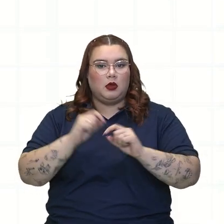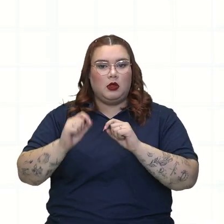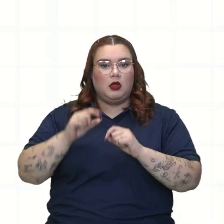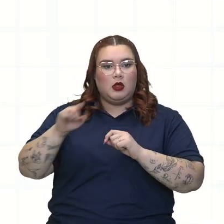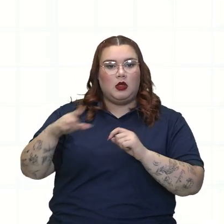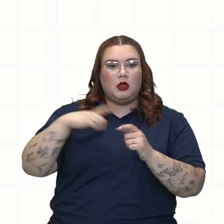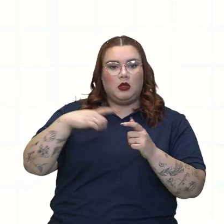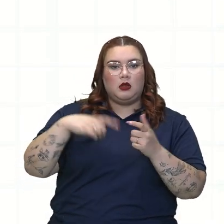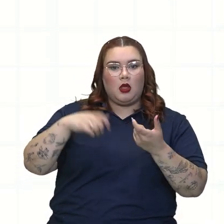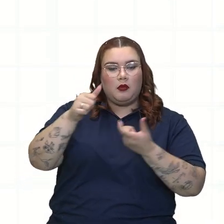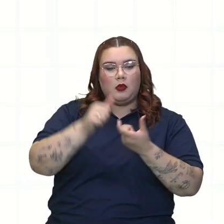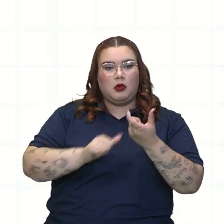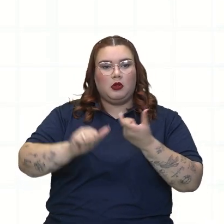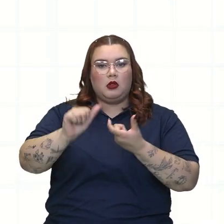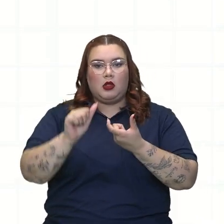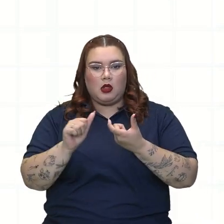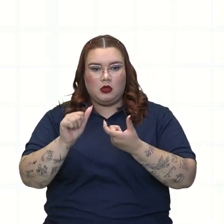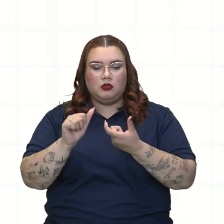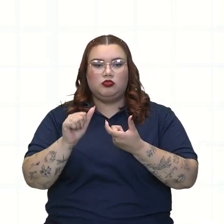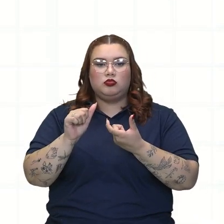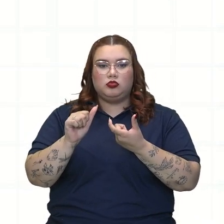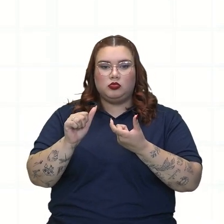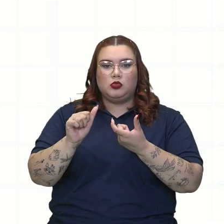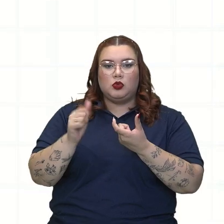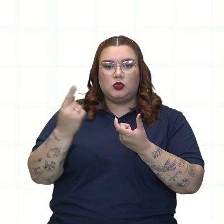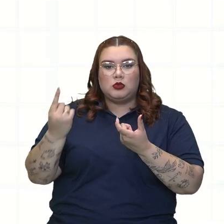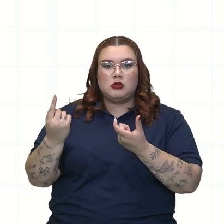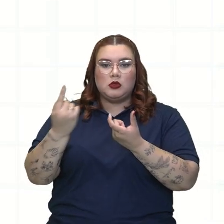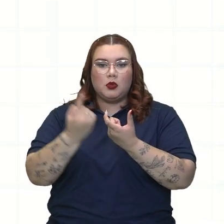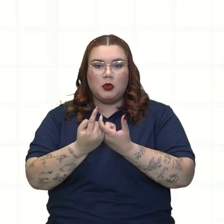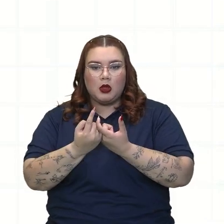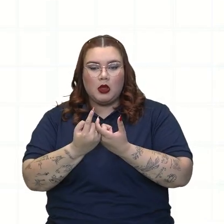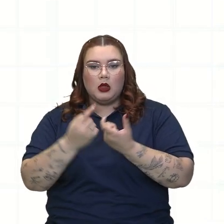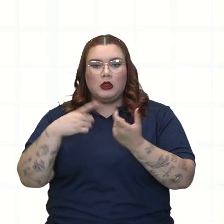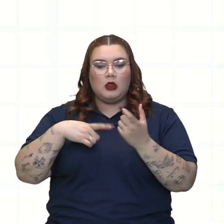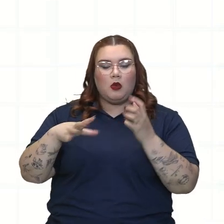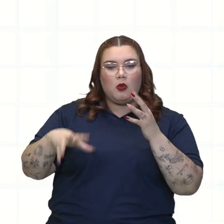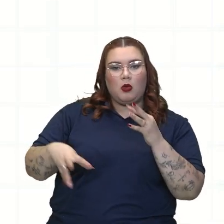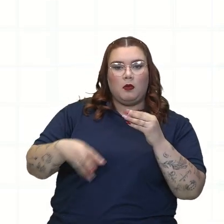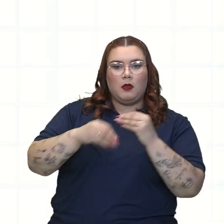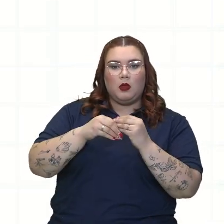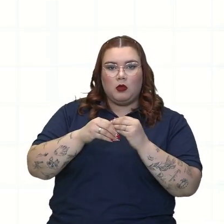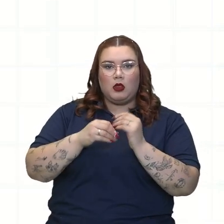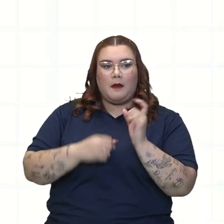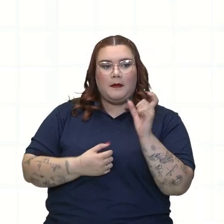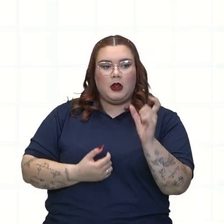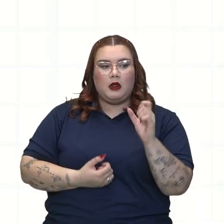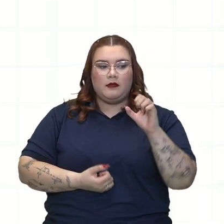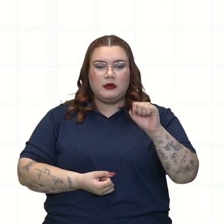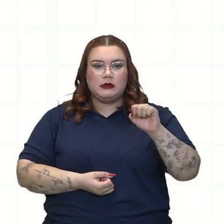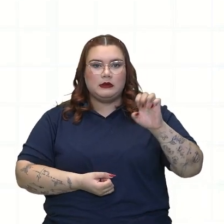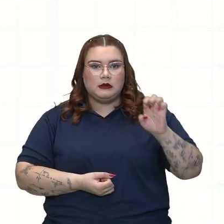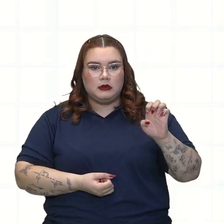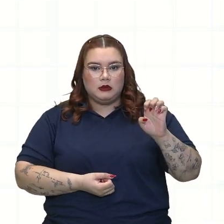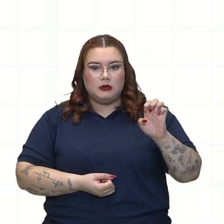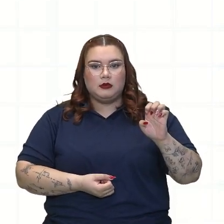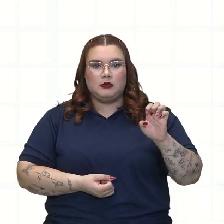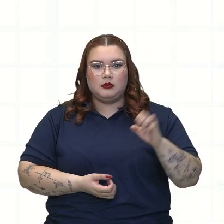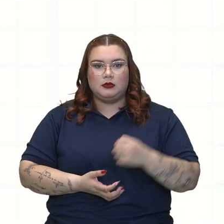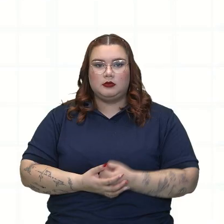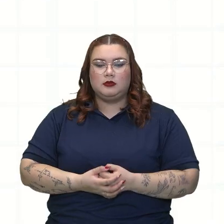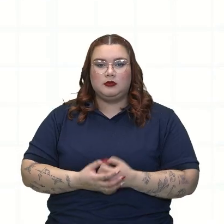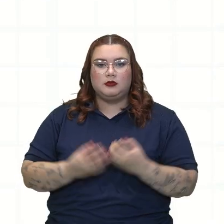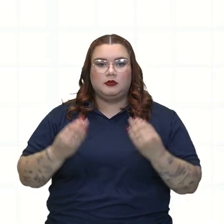for na terceira pessoa do singular, acompanhado da partícula si, tá bom? Conforme